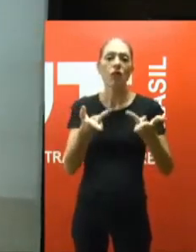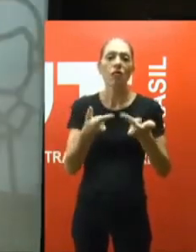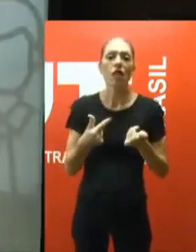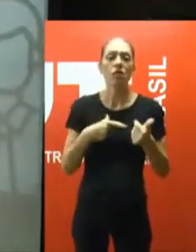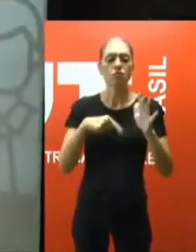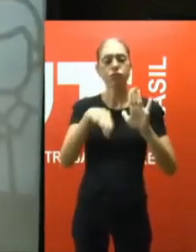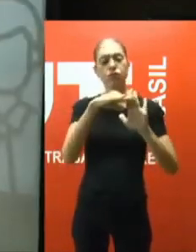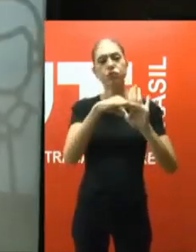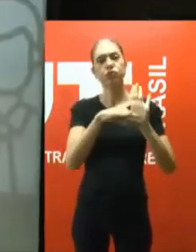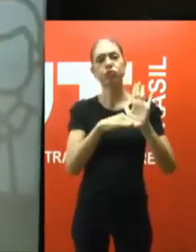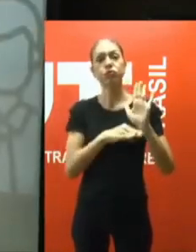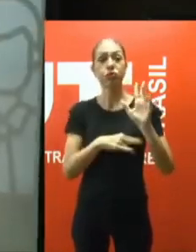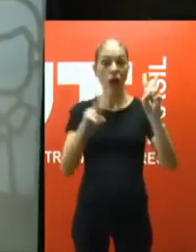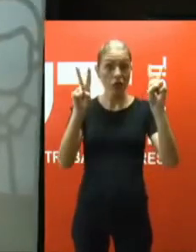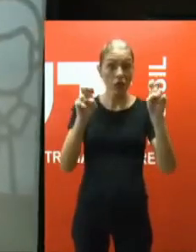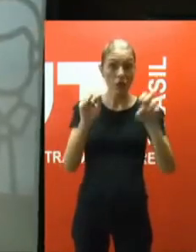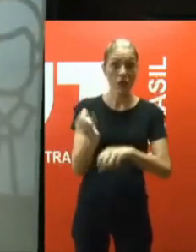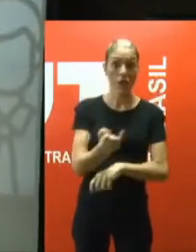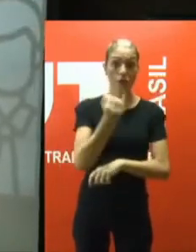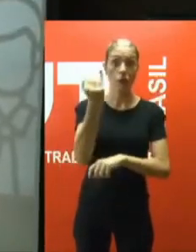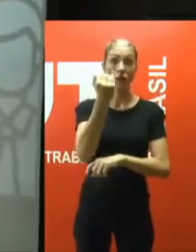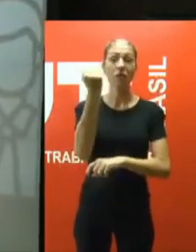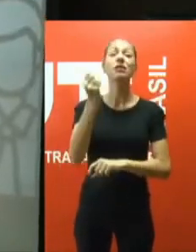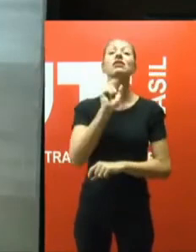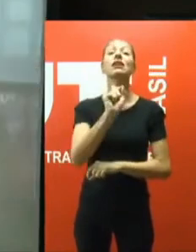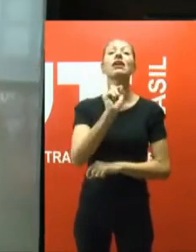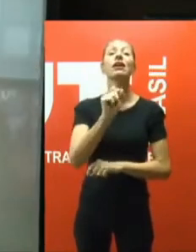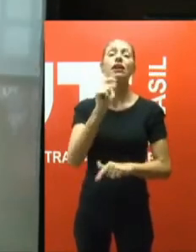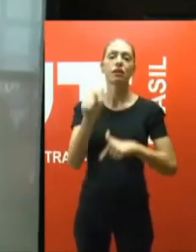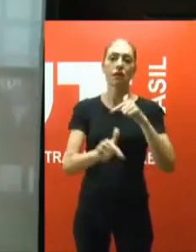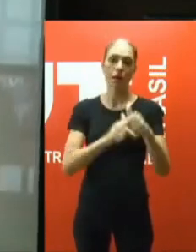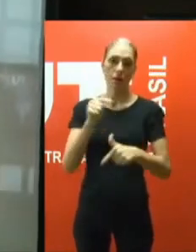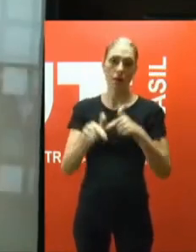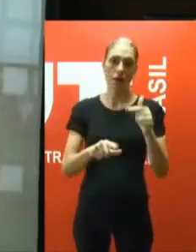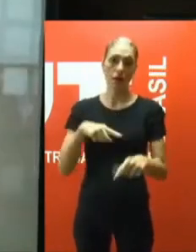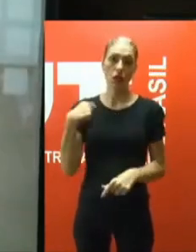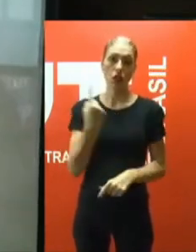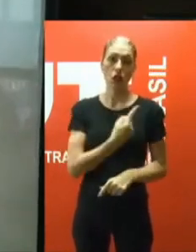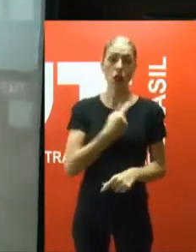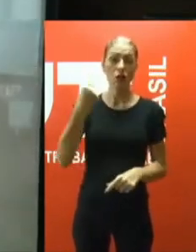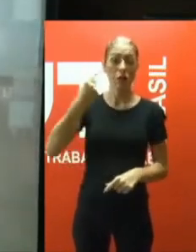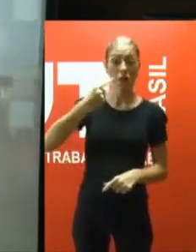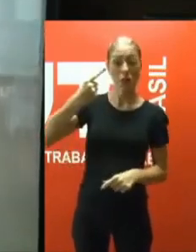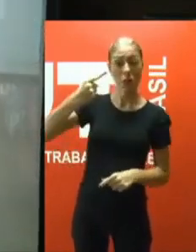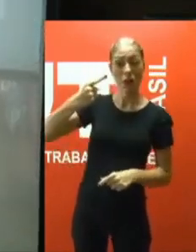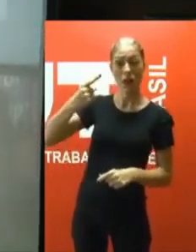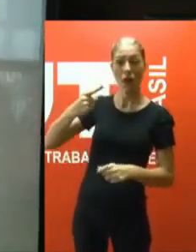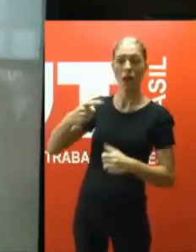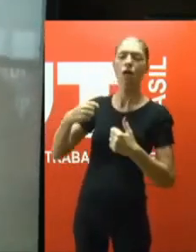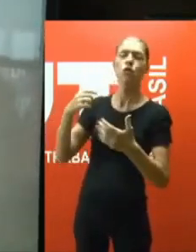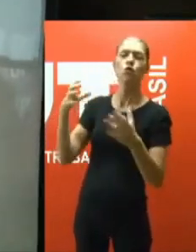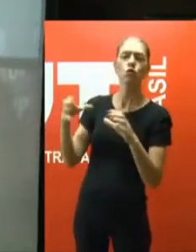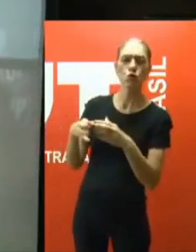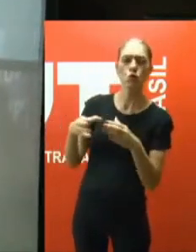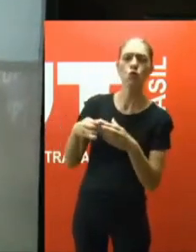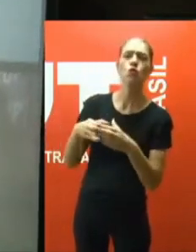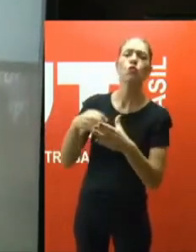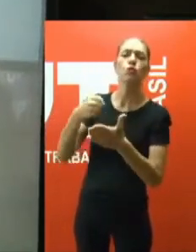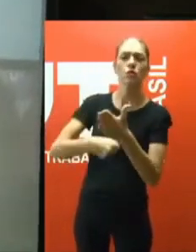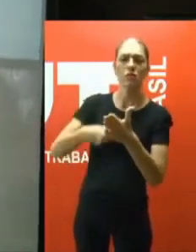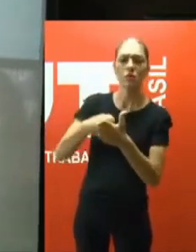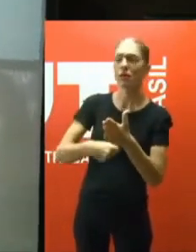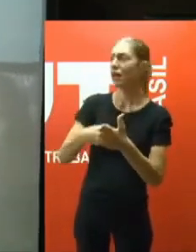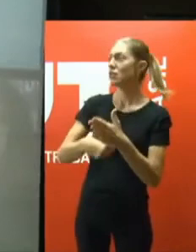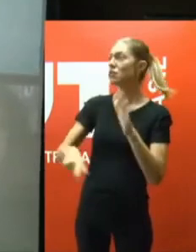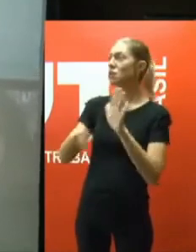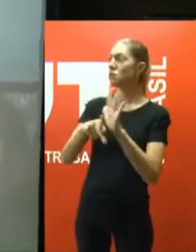os temas importantes para quem trabalha. Nossos primeiros brigadistas foram formados em oficinas e